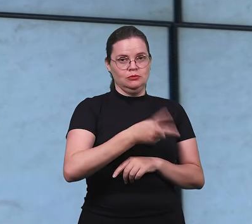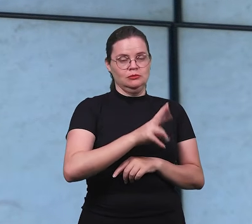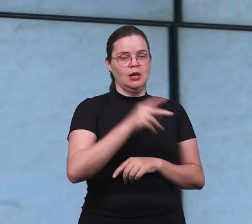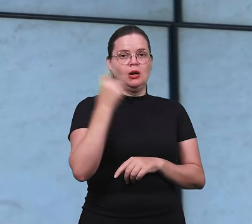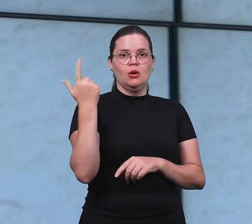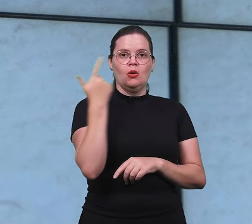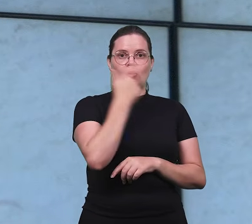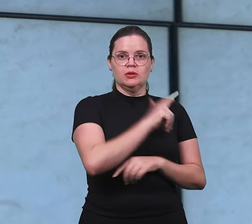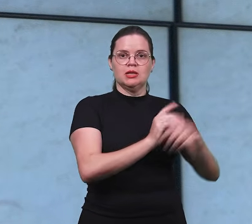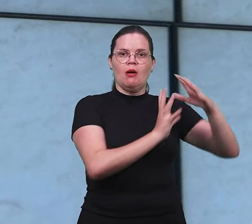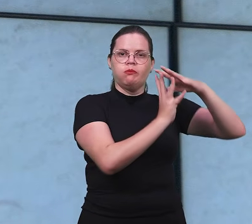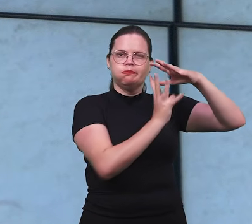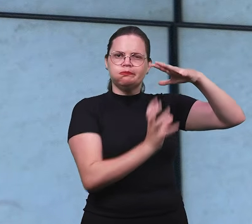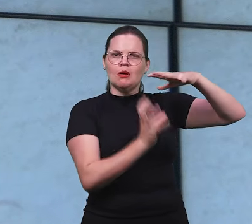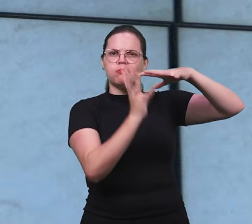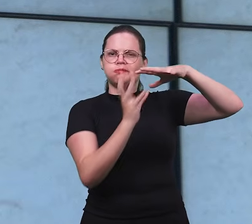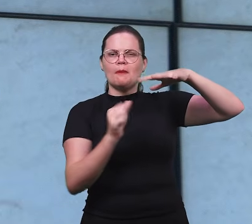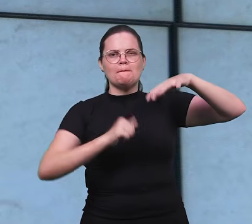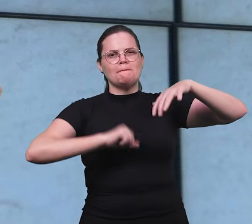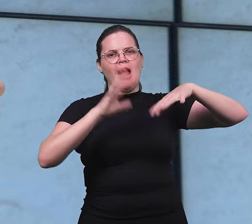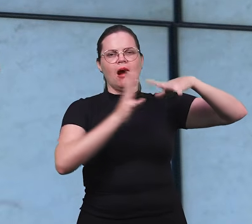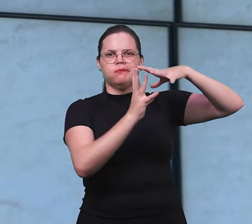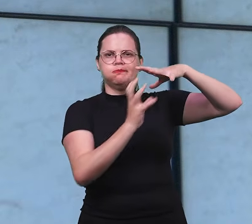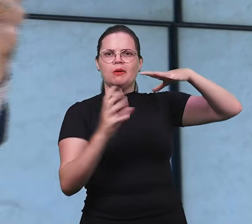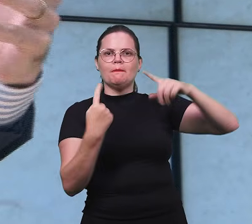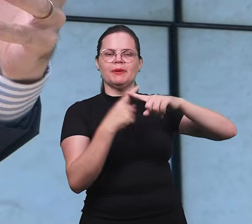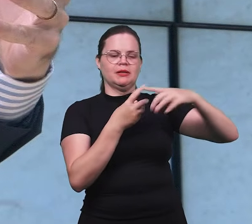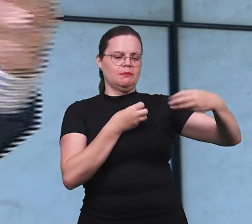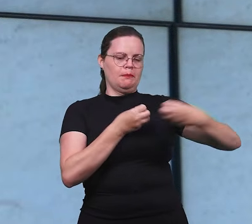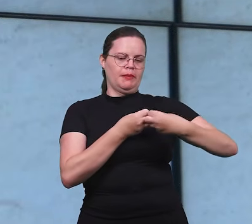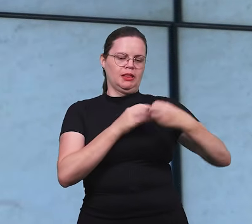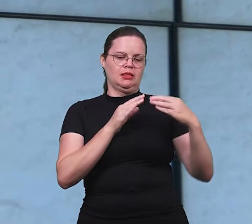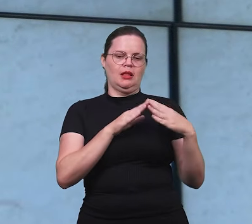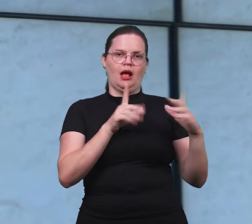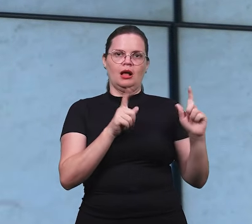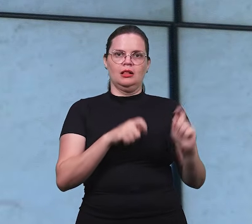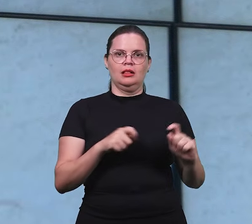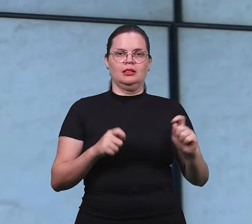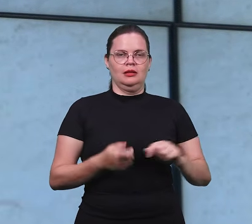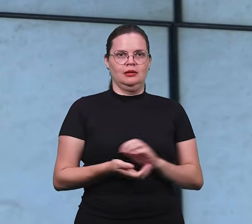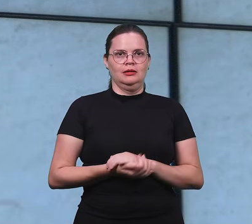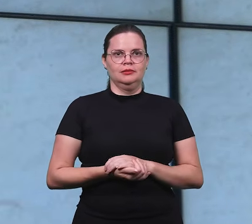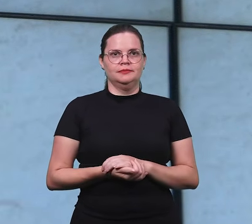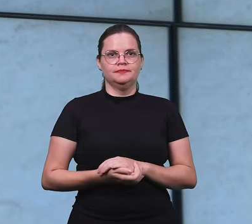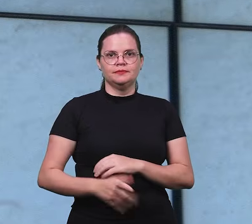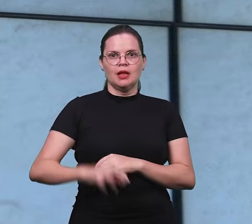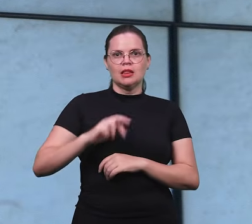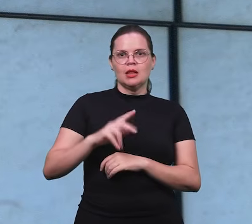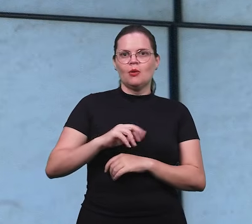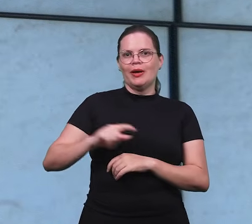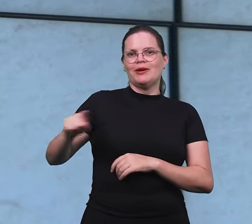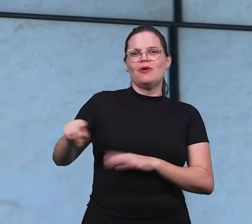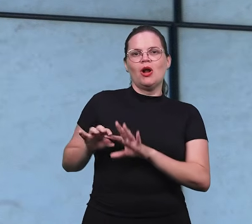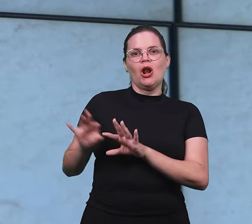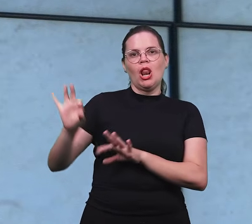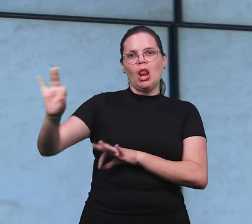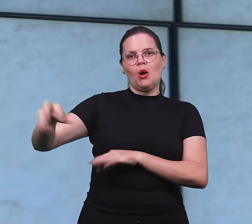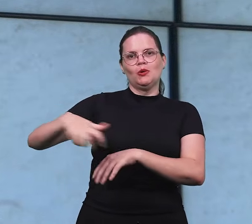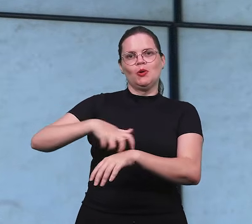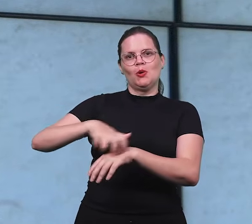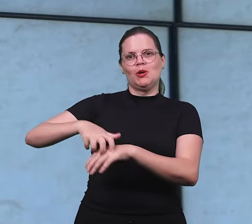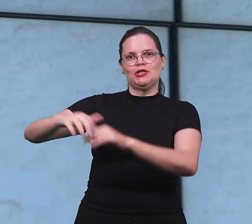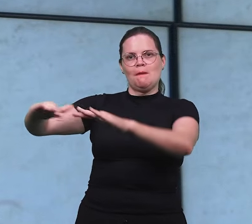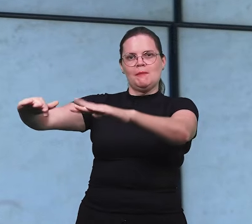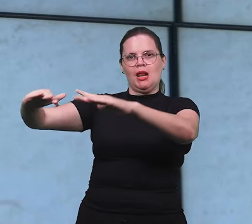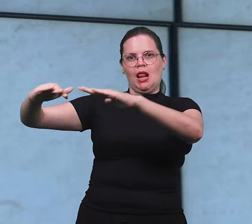uma produção maior porque ela estava próximo da casa. E ela não era como as vinhas